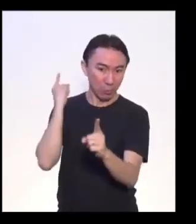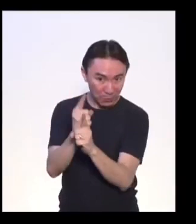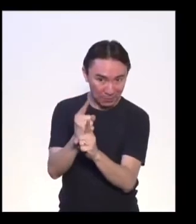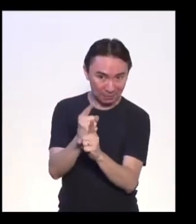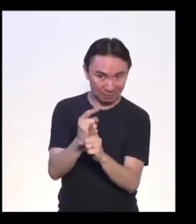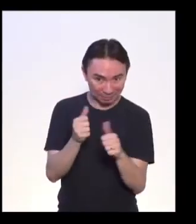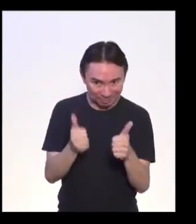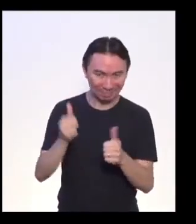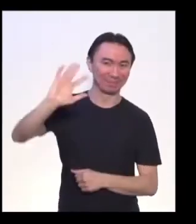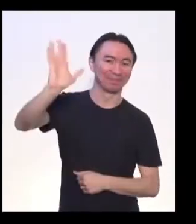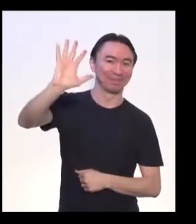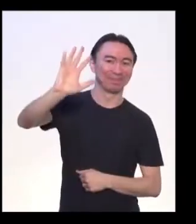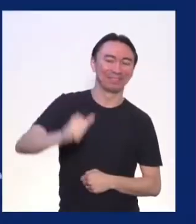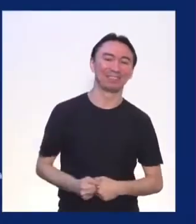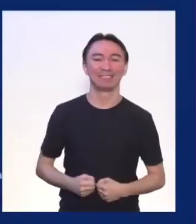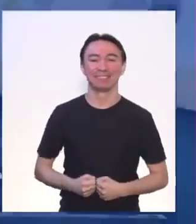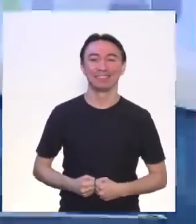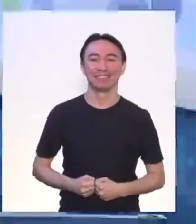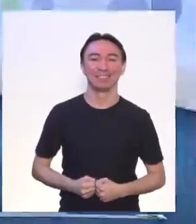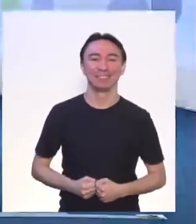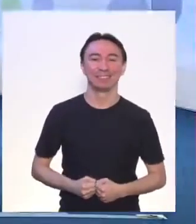oportunidade. Até mais!